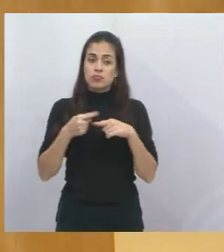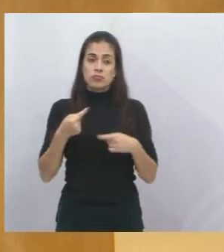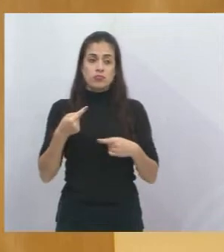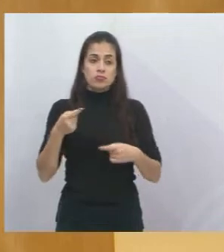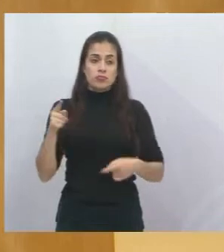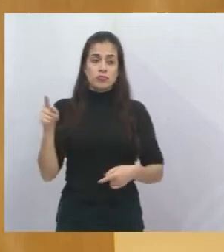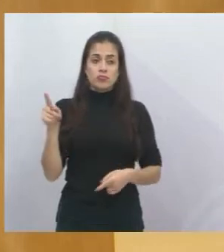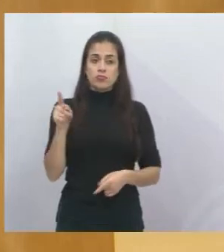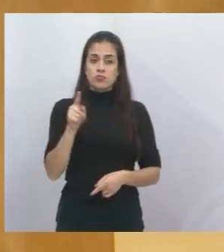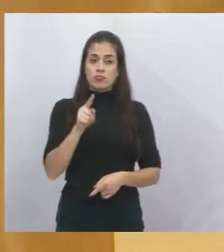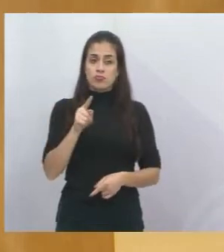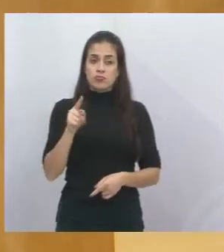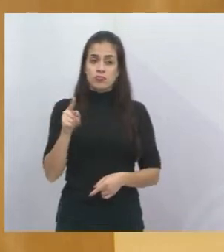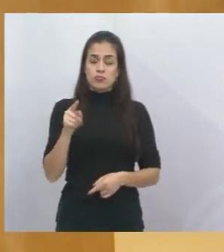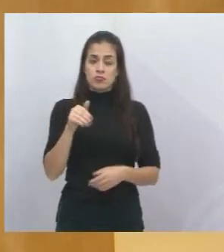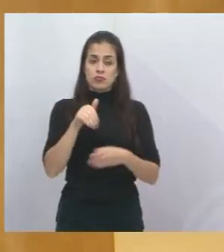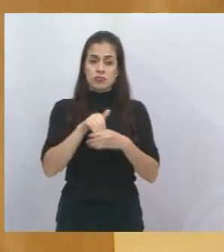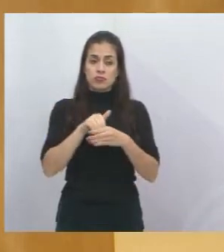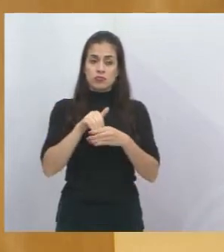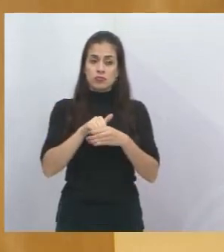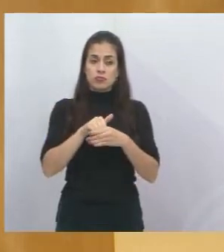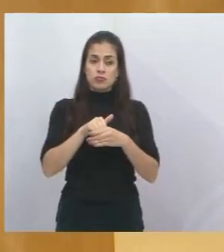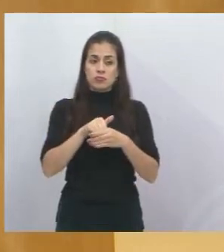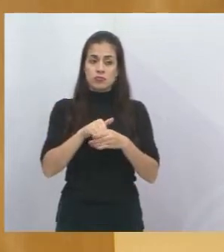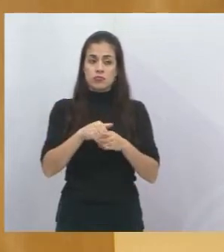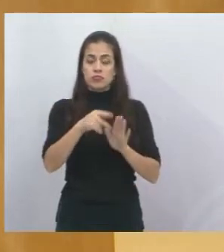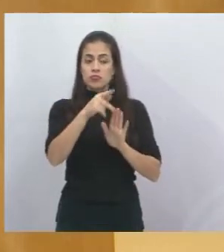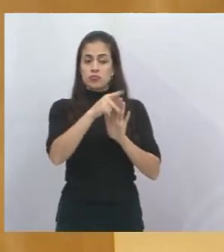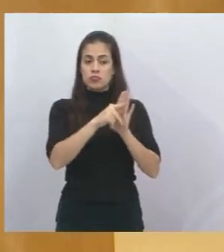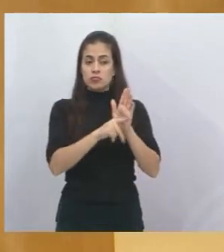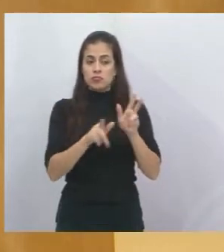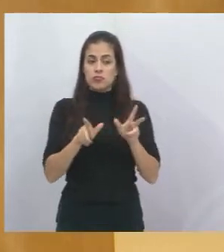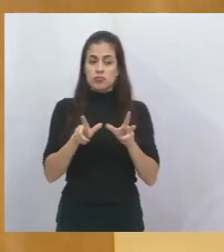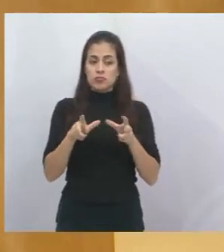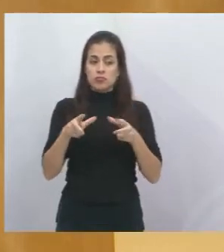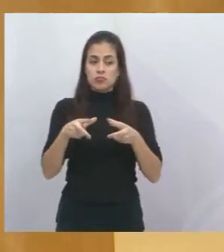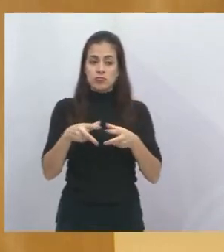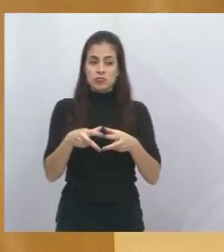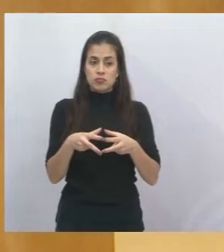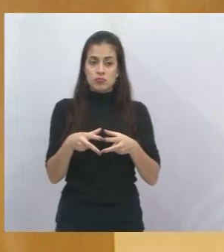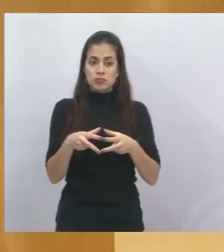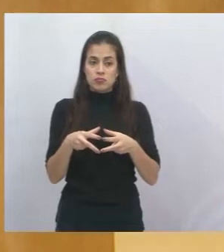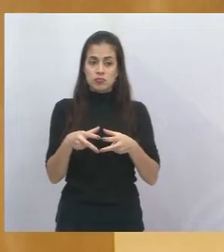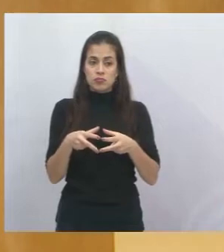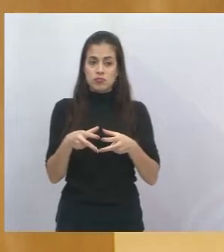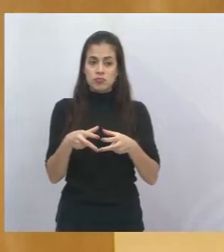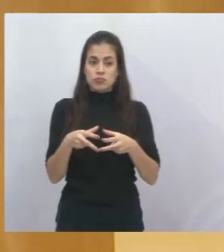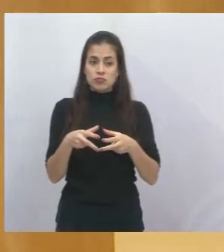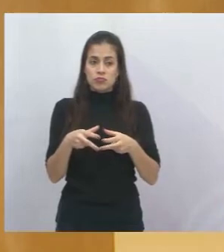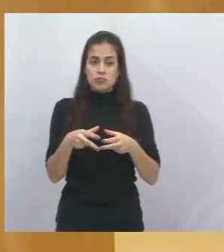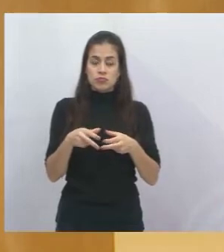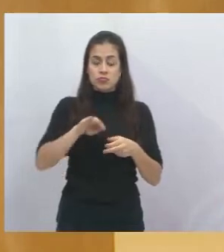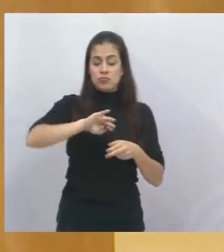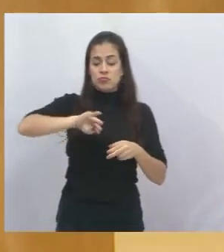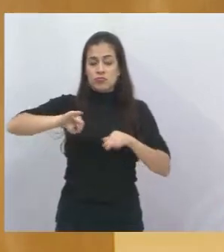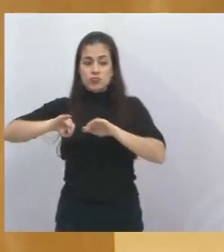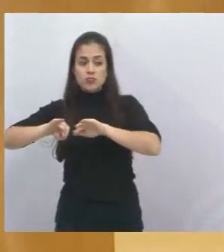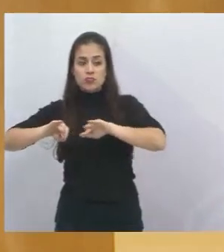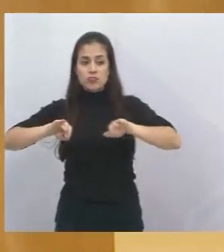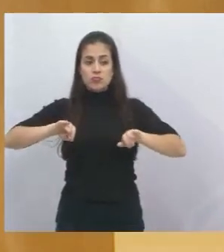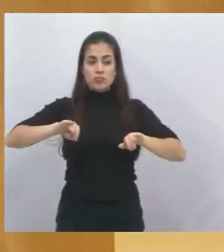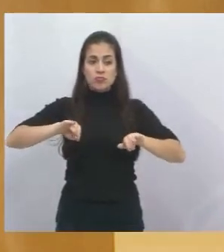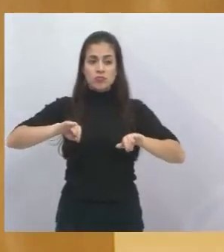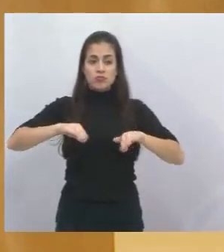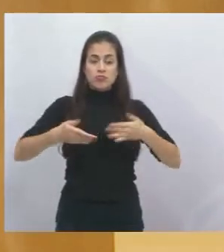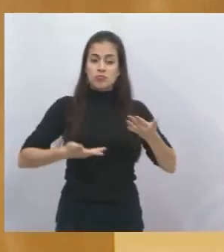para ser votado um projeto nessa casa aonde julgam-se 50%. É